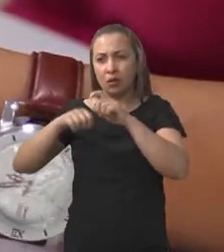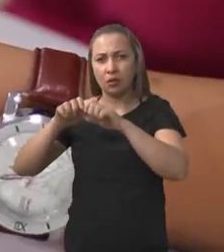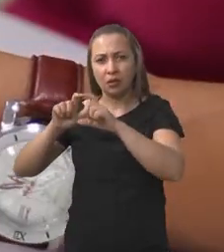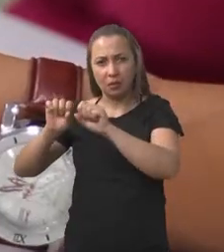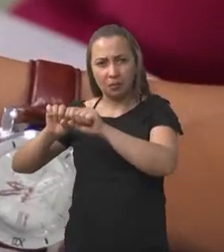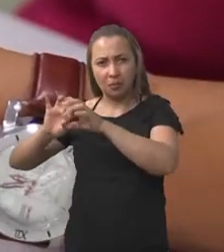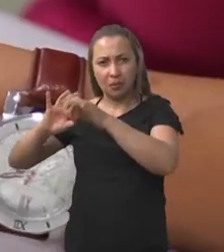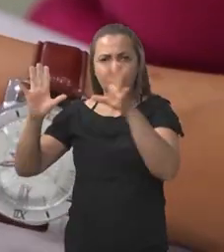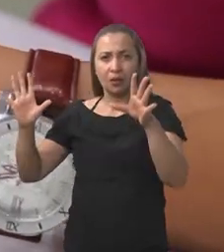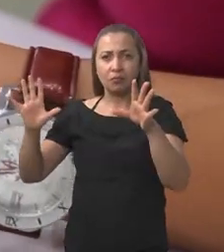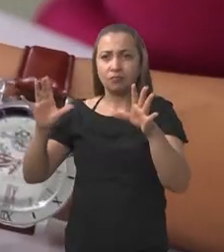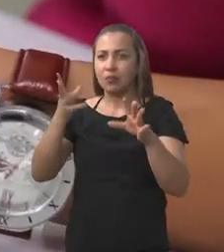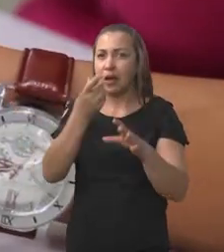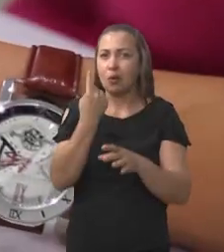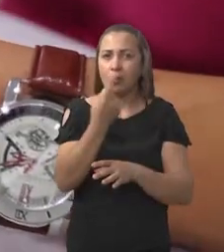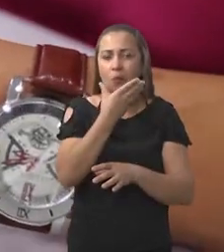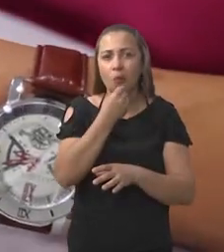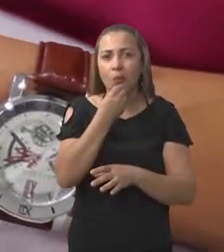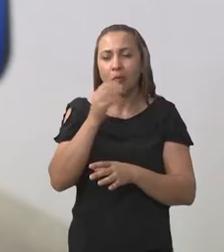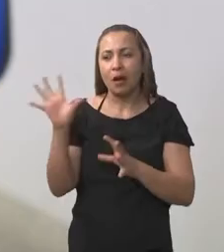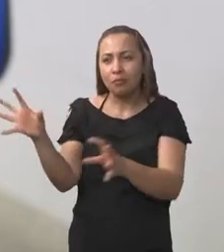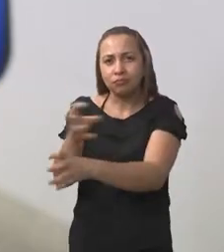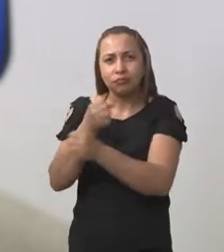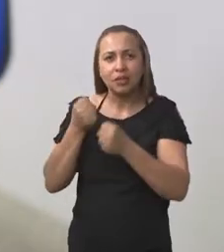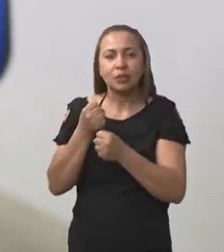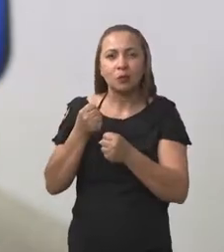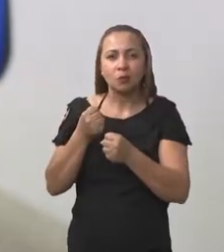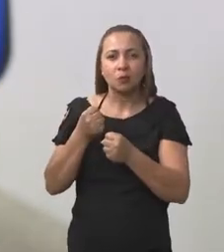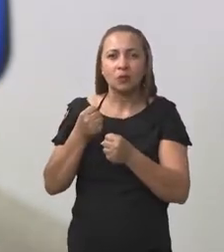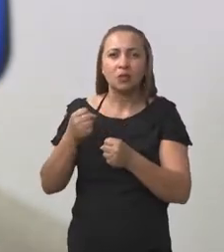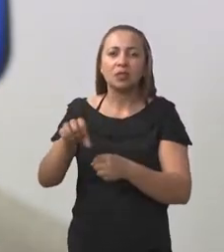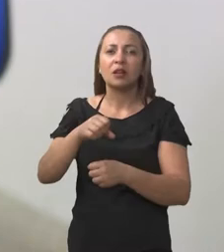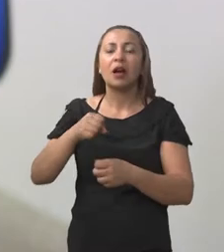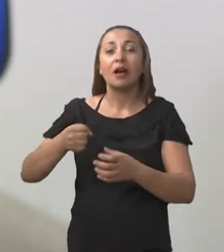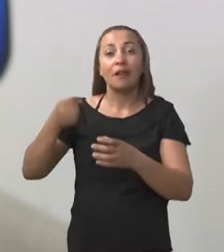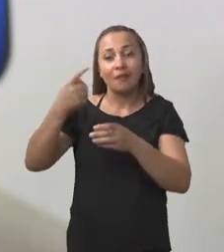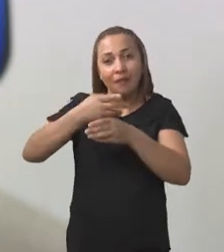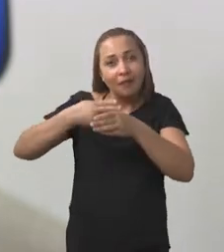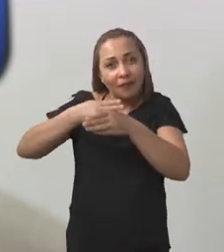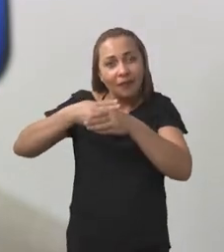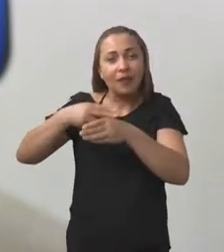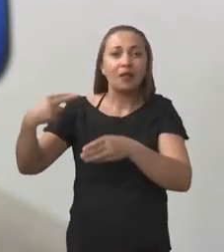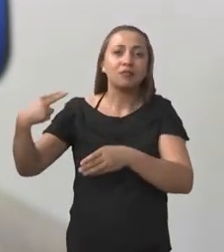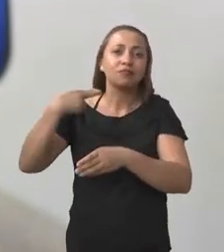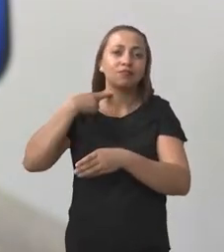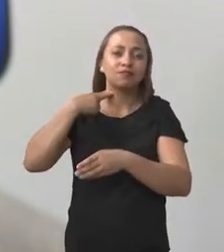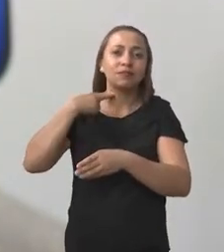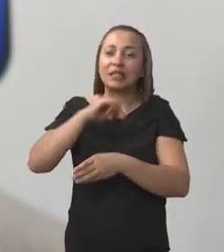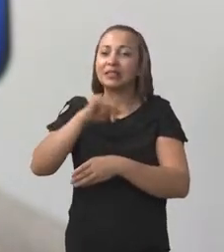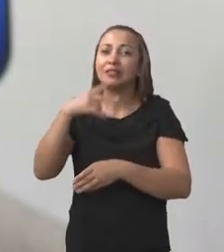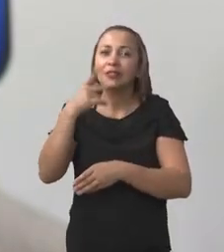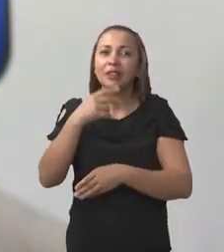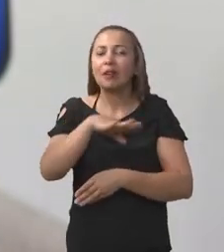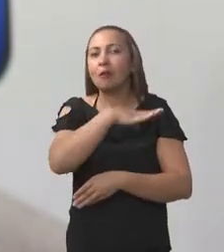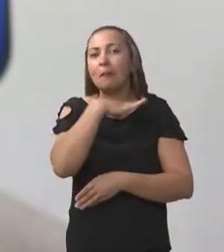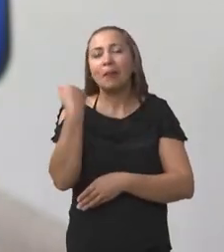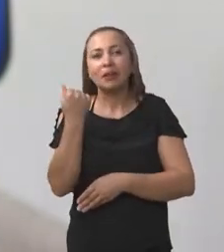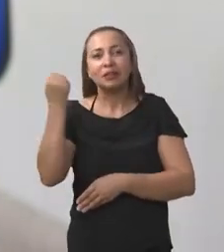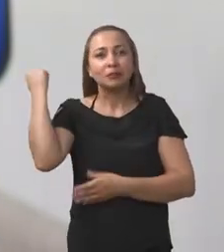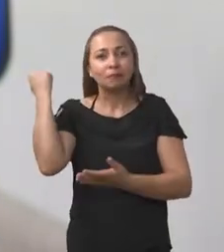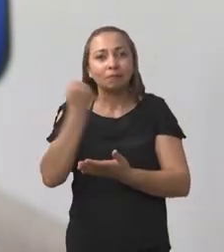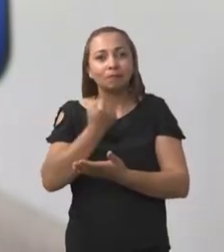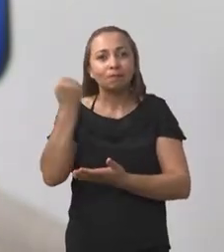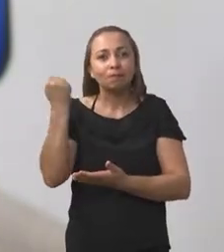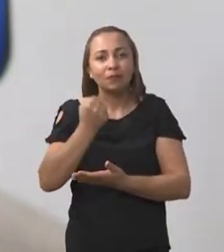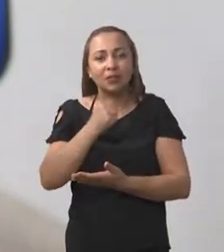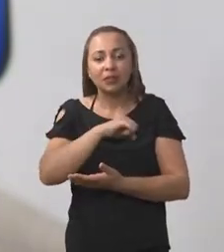desses trabalhadores dele me agarrou lá no curral. E ele disse, ele botou uma faca em cima de mim, disse que se eu falasse, ele me matava. Eu lhe mato